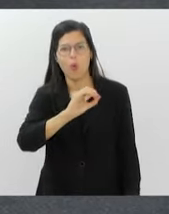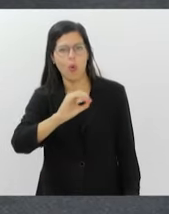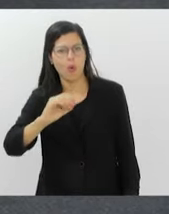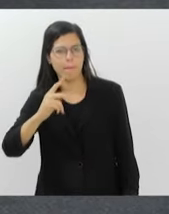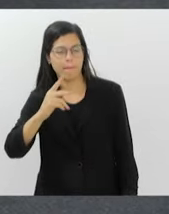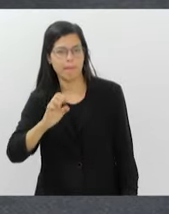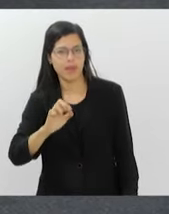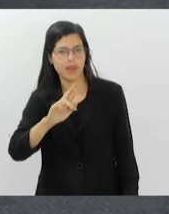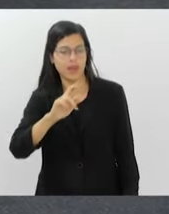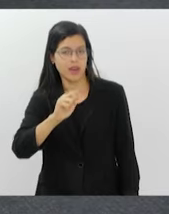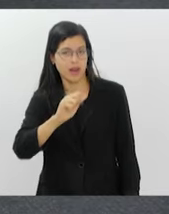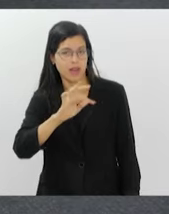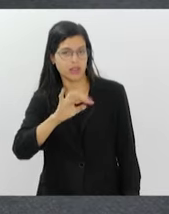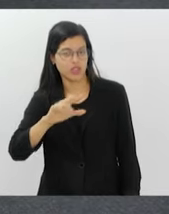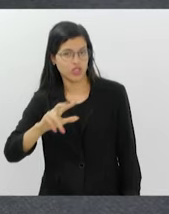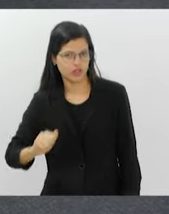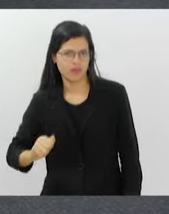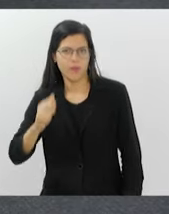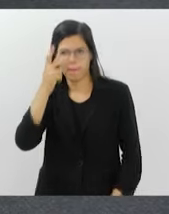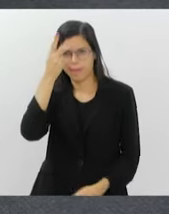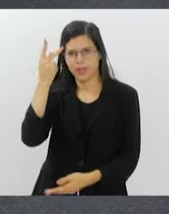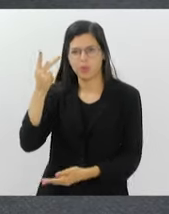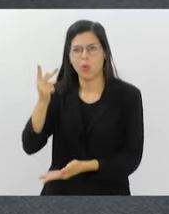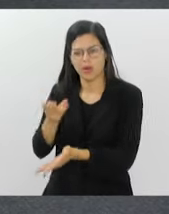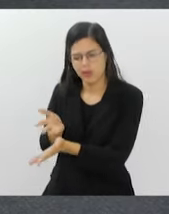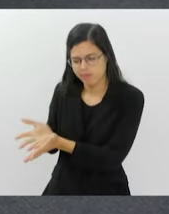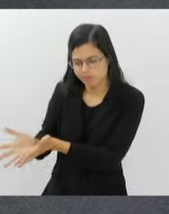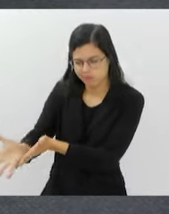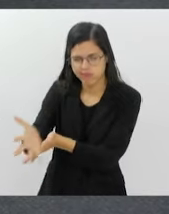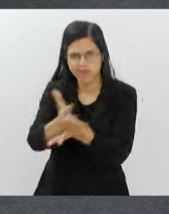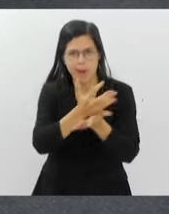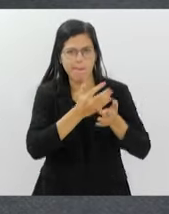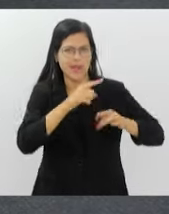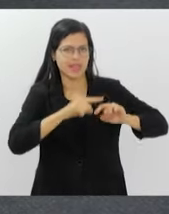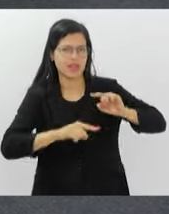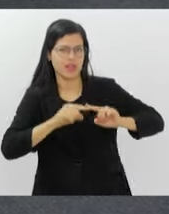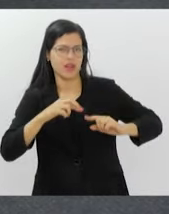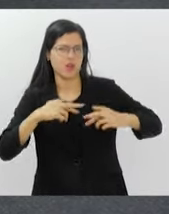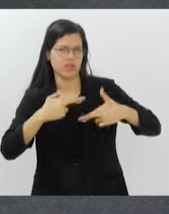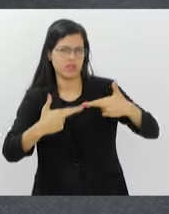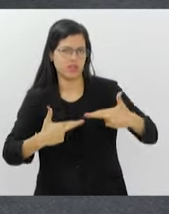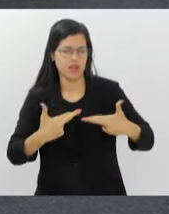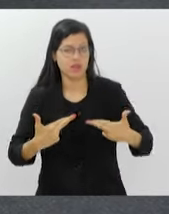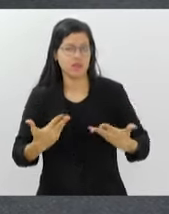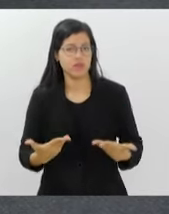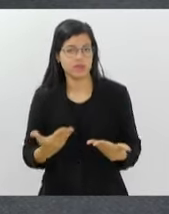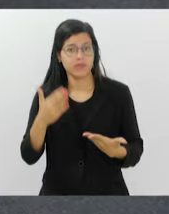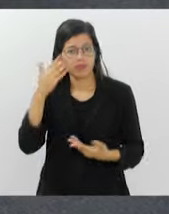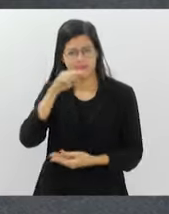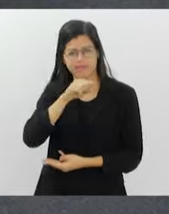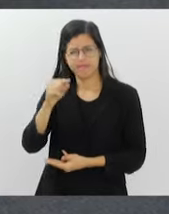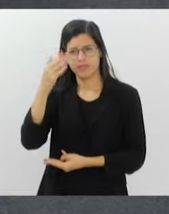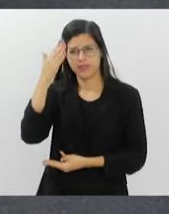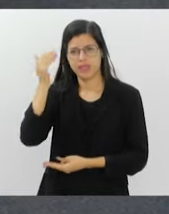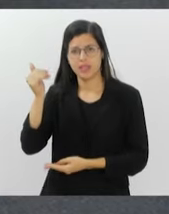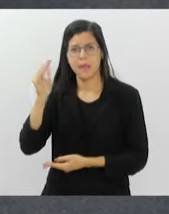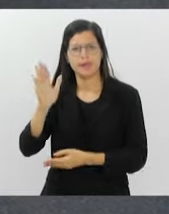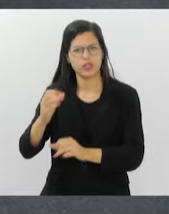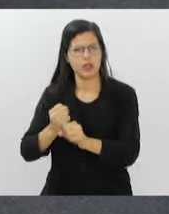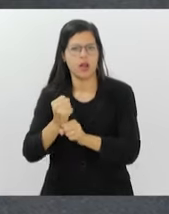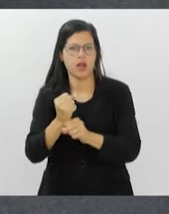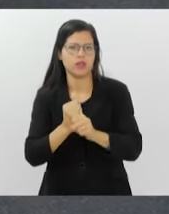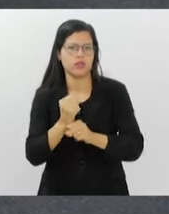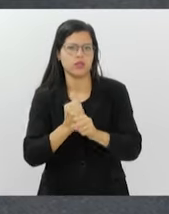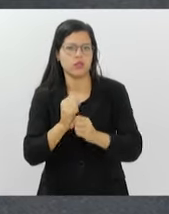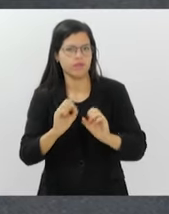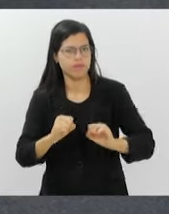catadoras de materiais reciclados vossas excelências sabem que há muitos e muitos anos eu defendo e